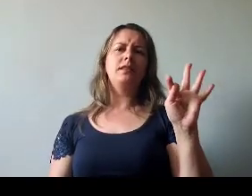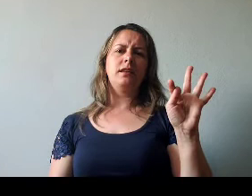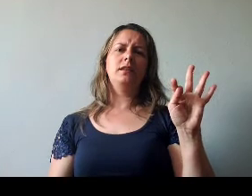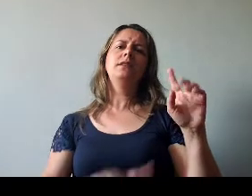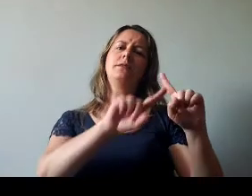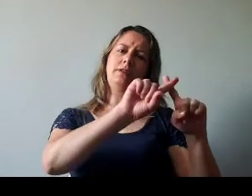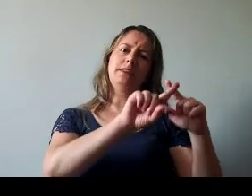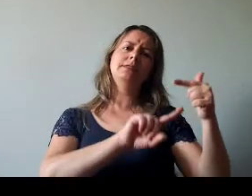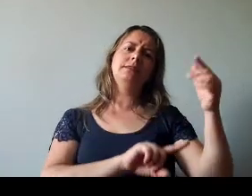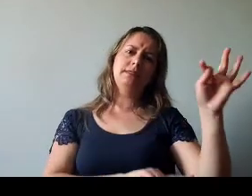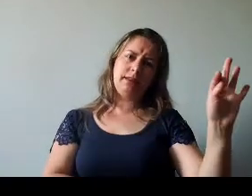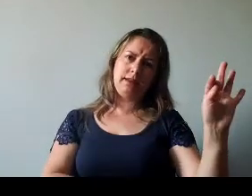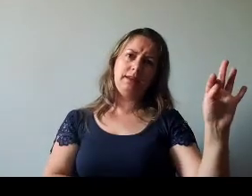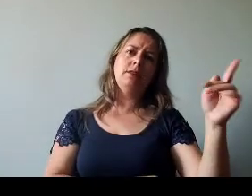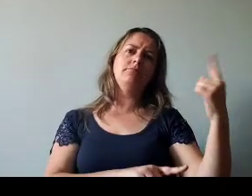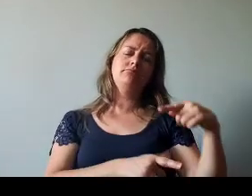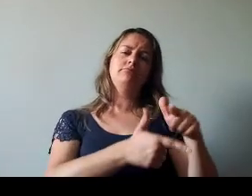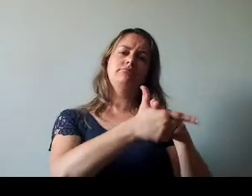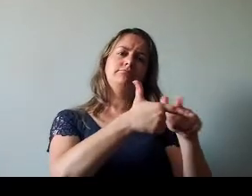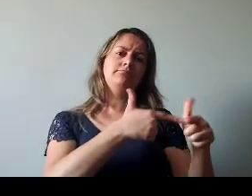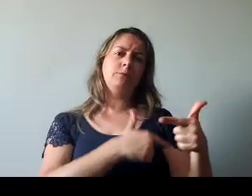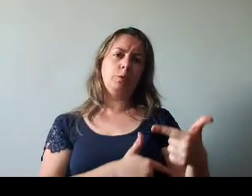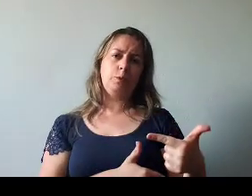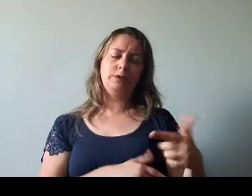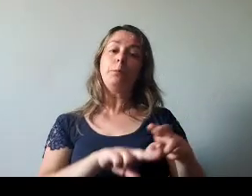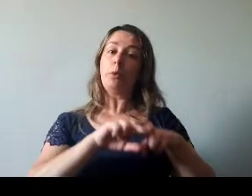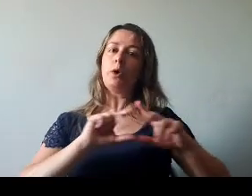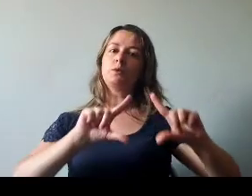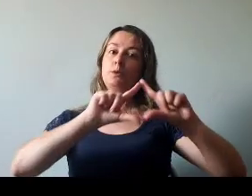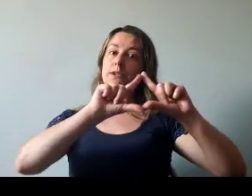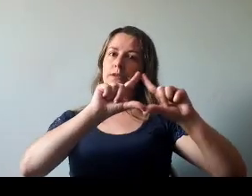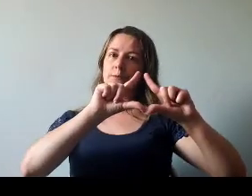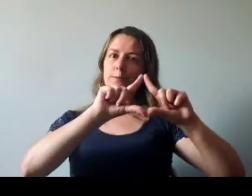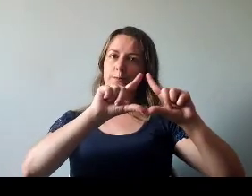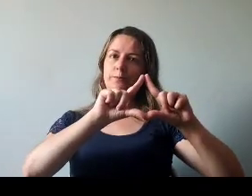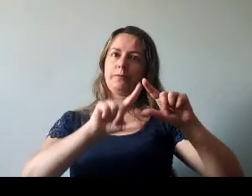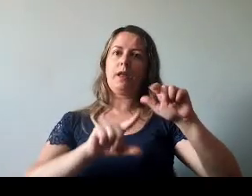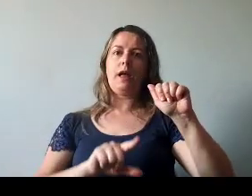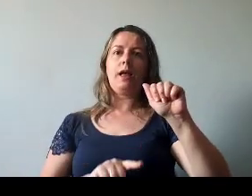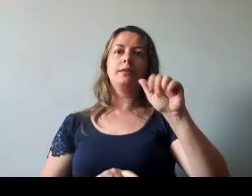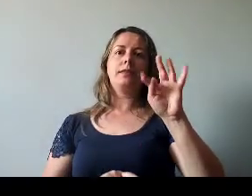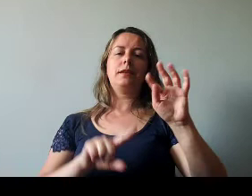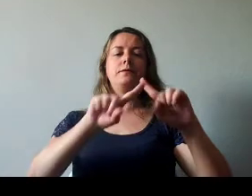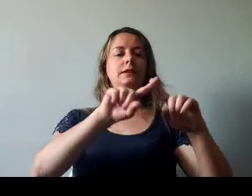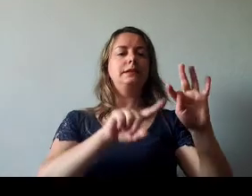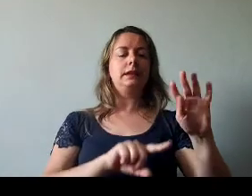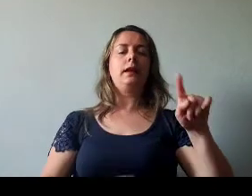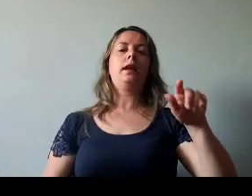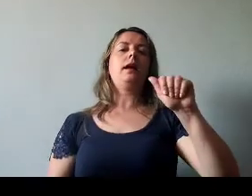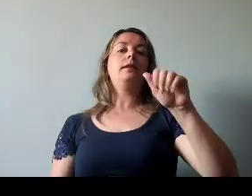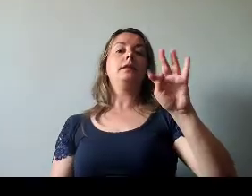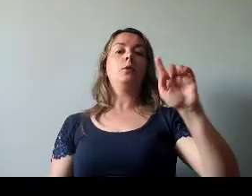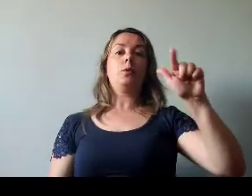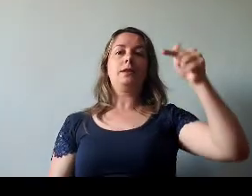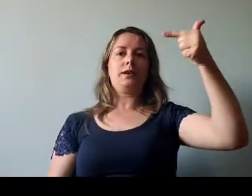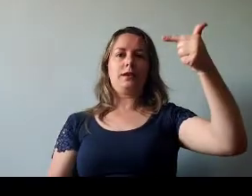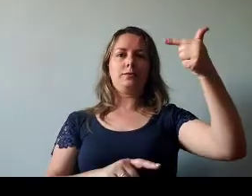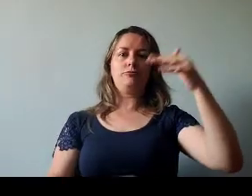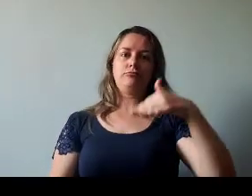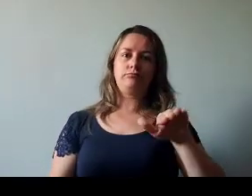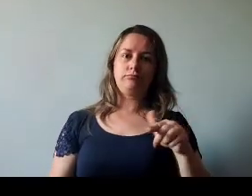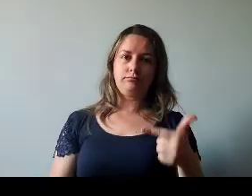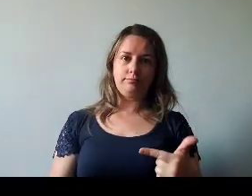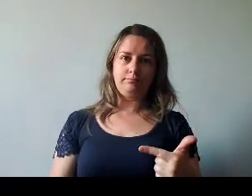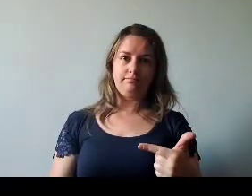t e dividido por 2, porque é um triângulo. At vezes t vai dar at ao quadrado, dividido por 2.